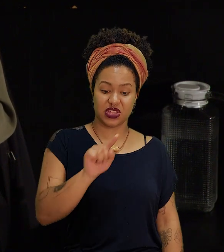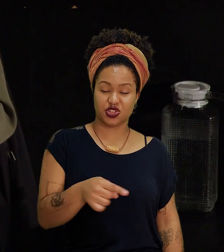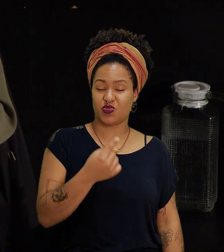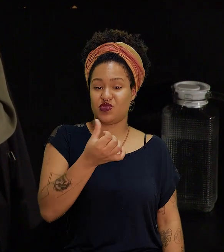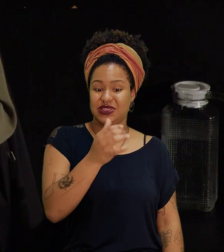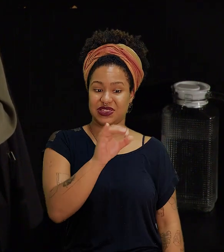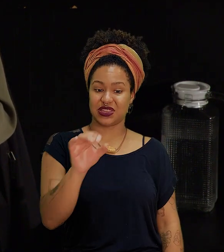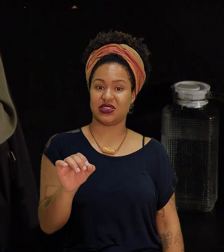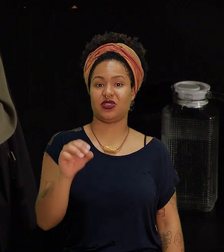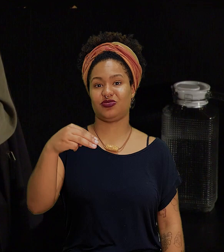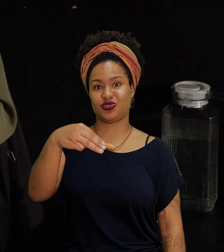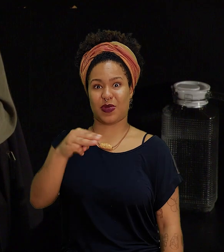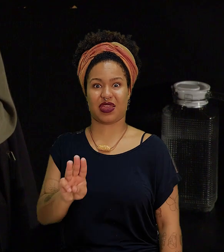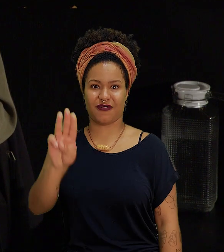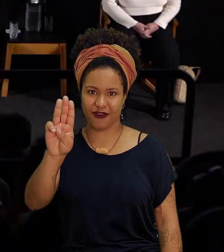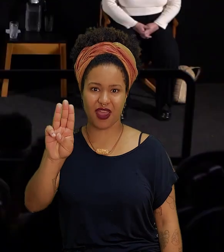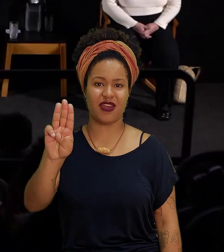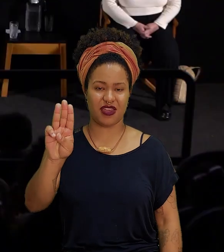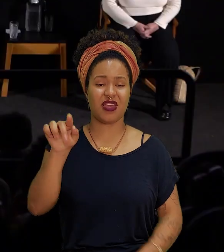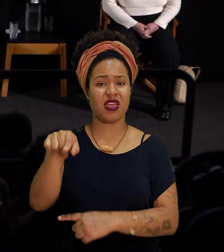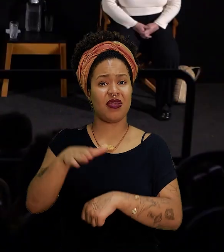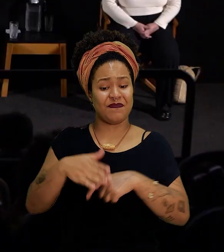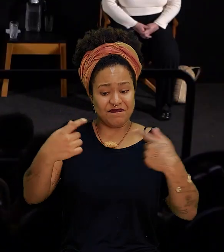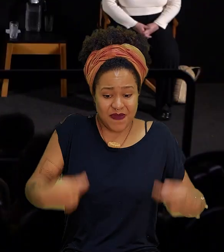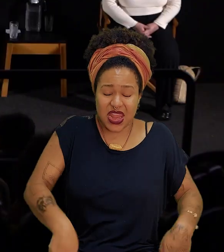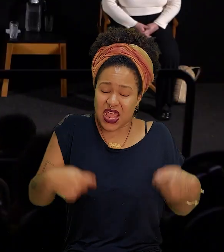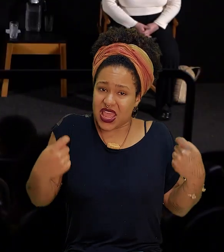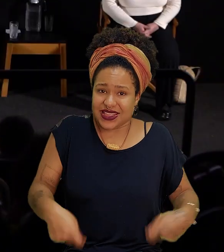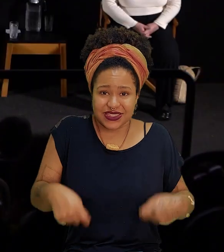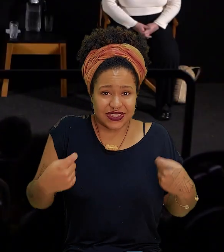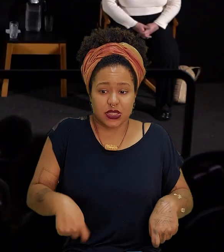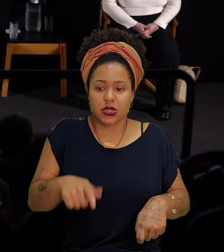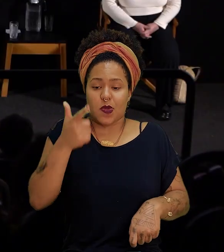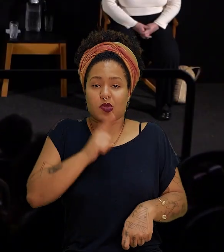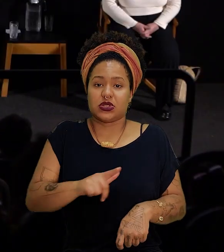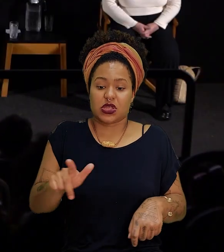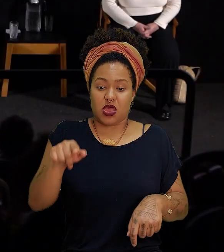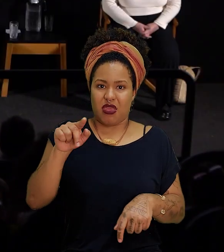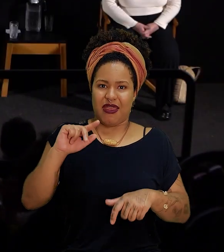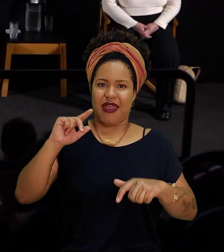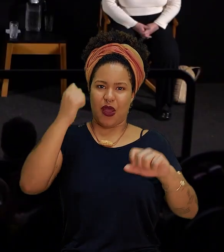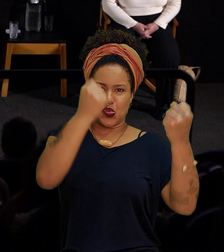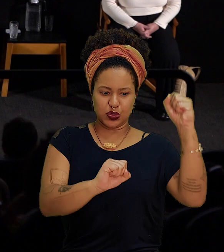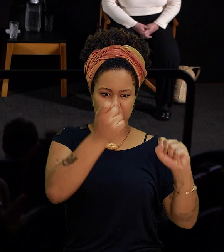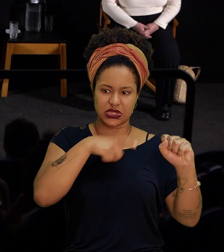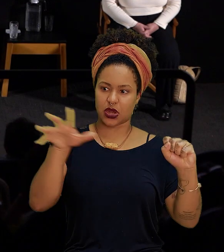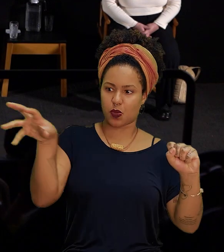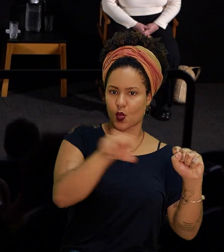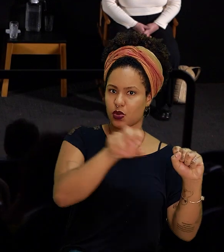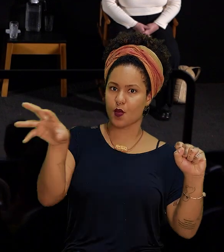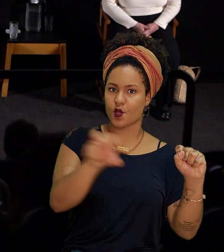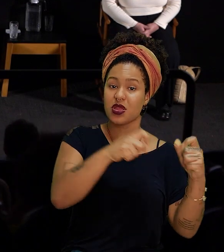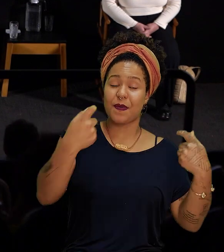6.600 megawatts, né, que vão precisar, para poder refrigerar a usina,